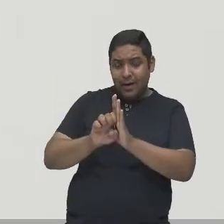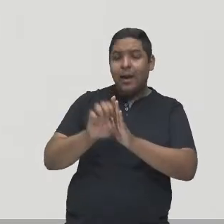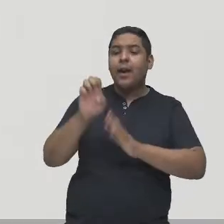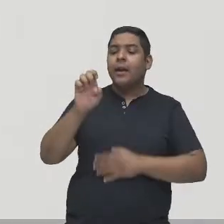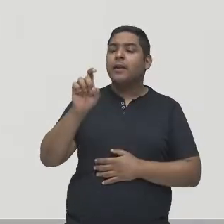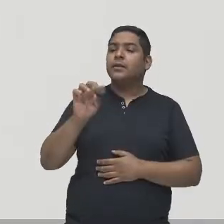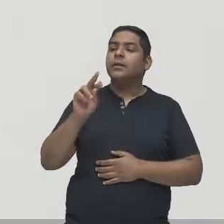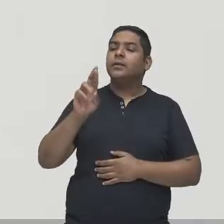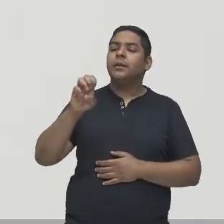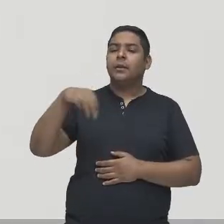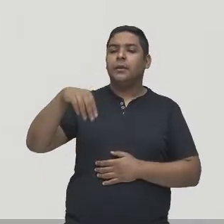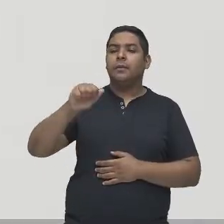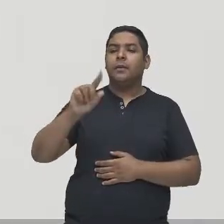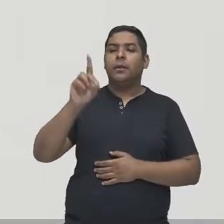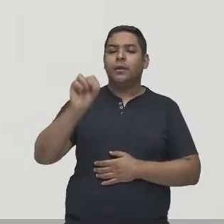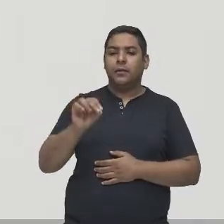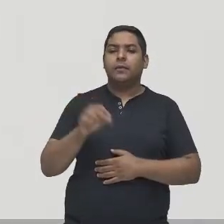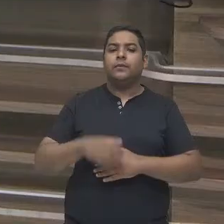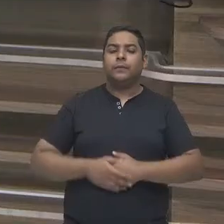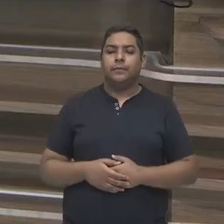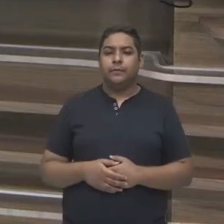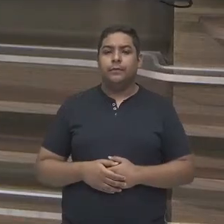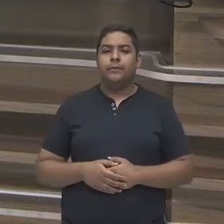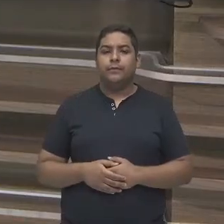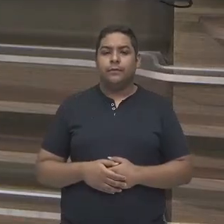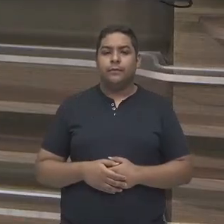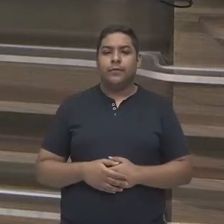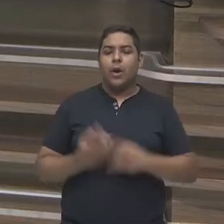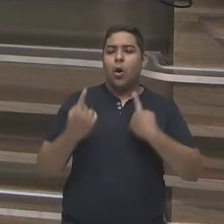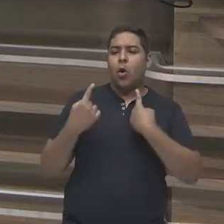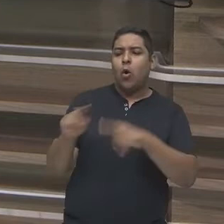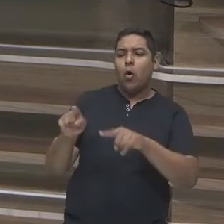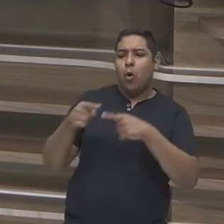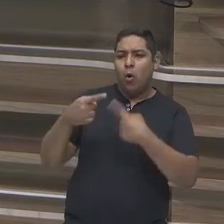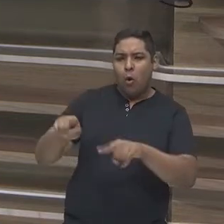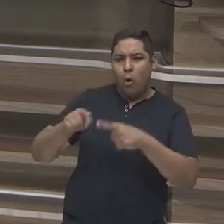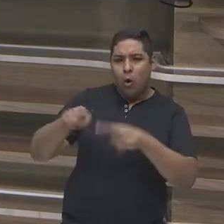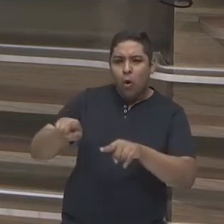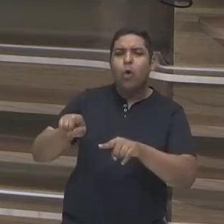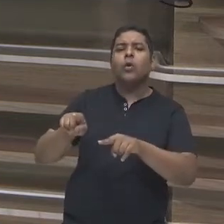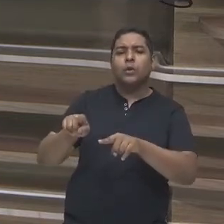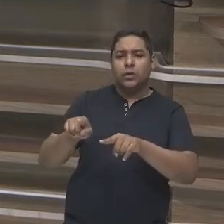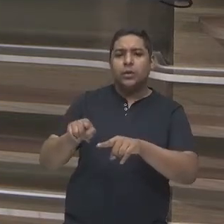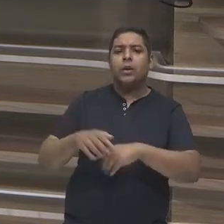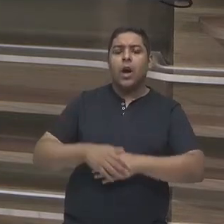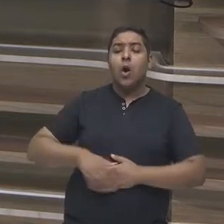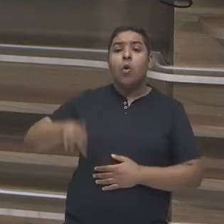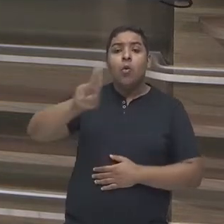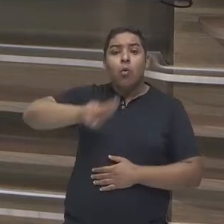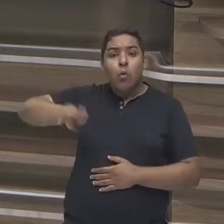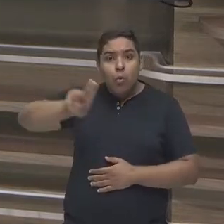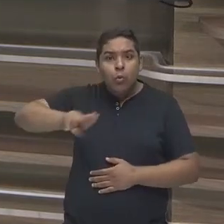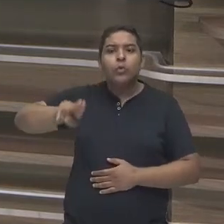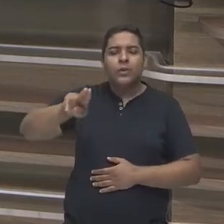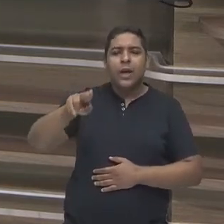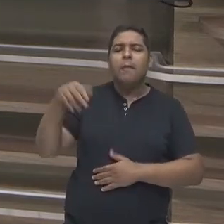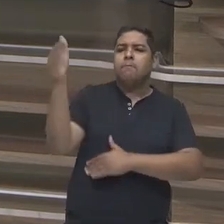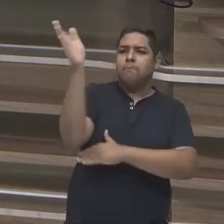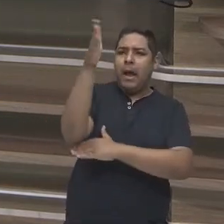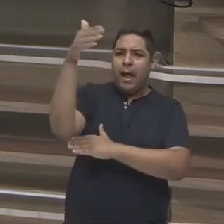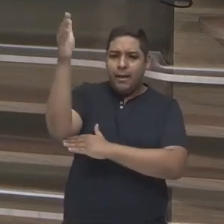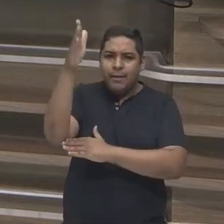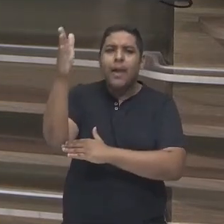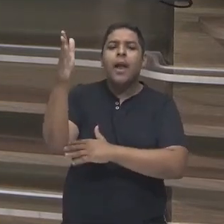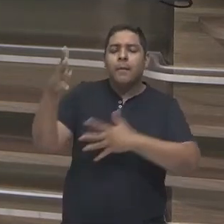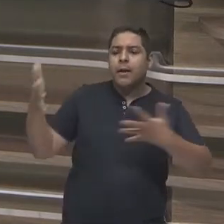às últimas consequências. Ele agride aquele que é contrário, ele usa de símbolos nacionais para alimentar outras